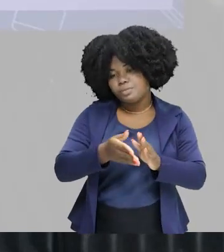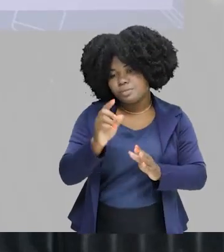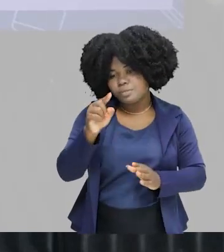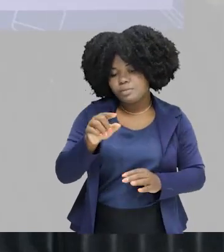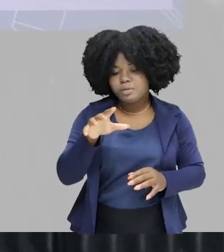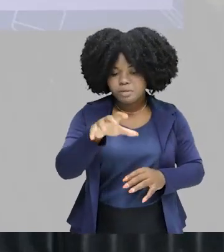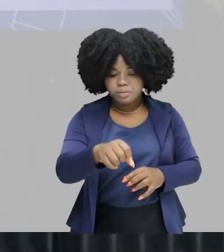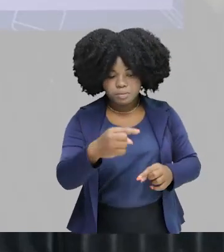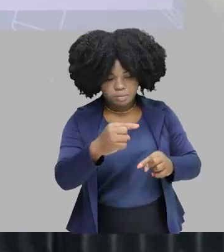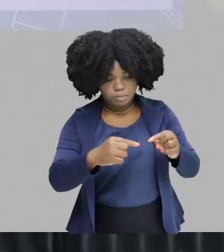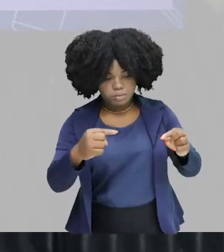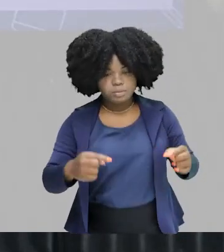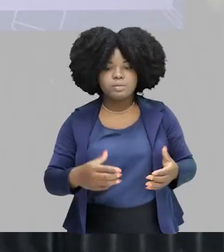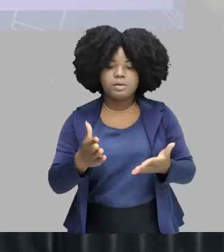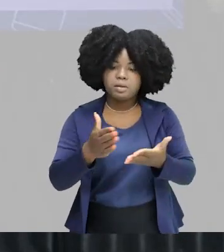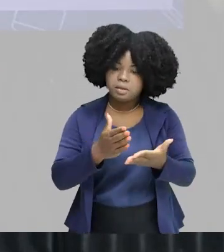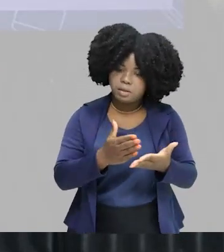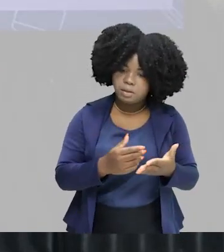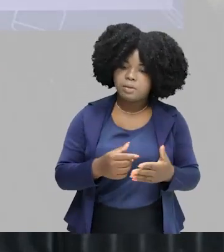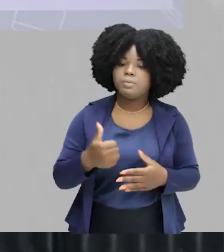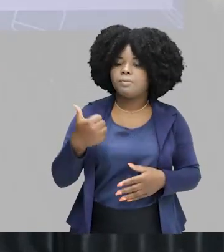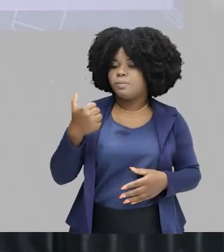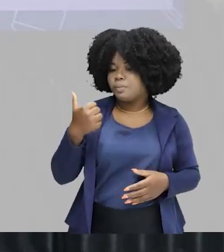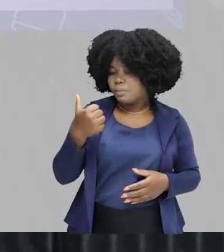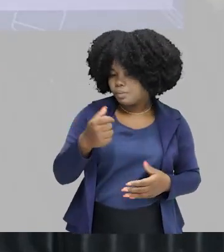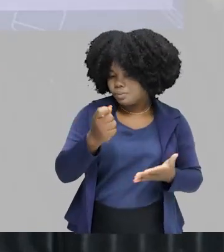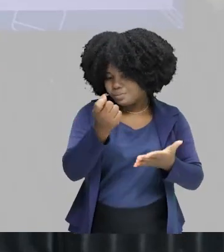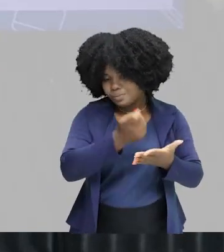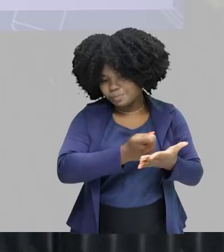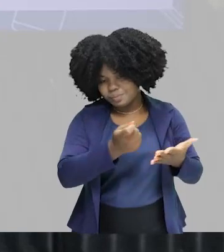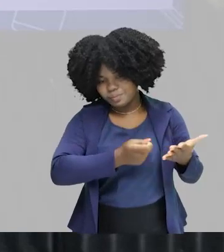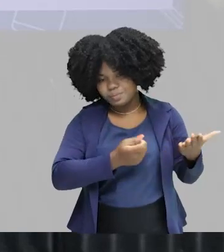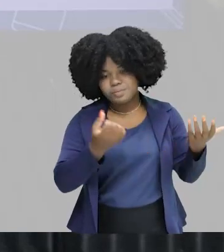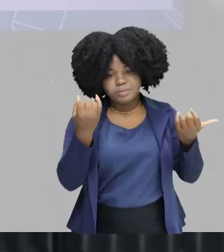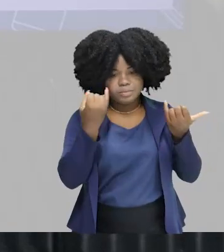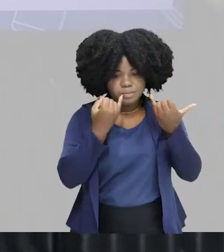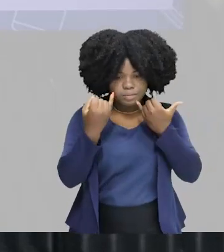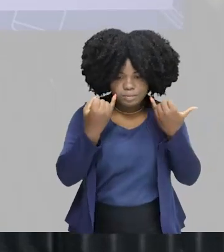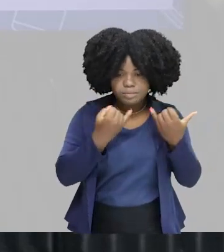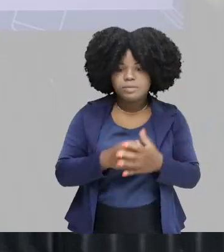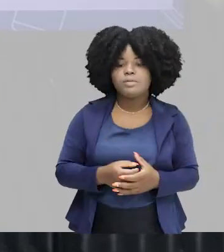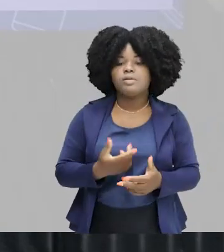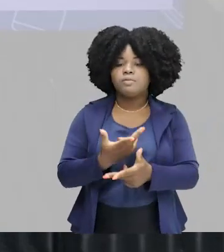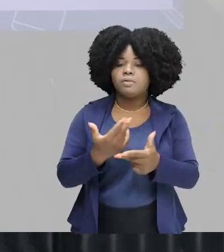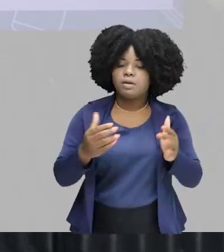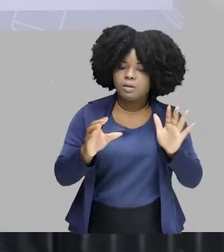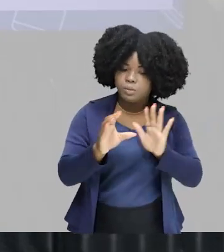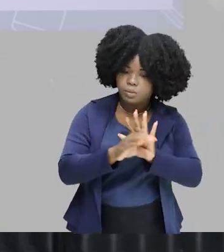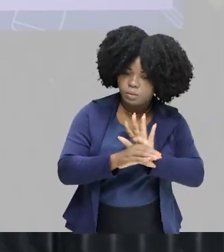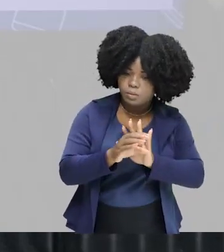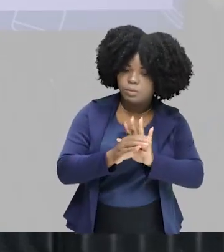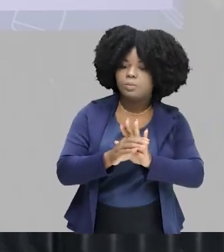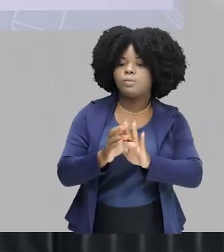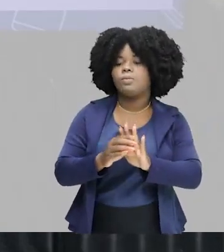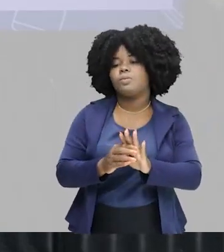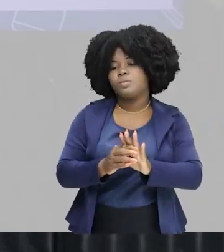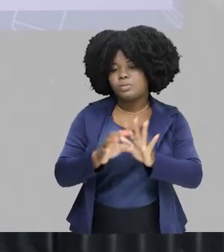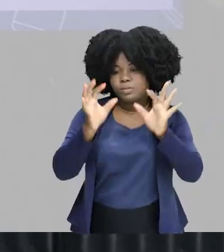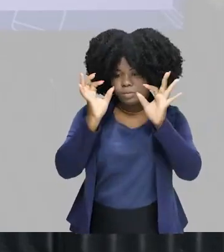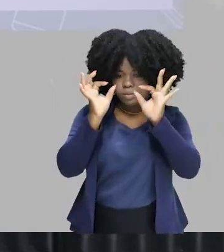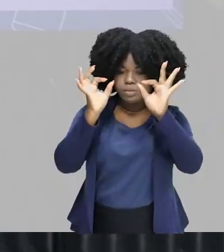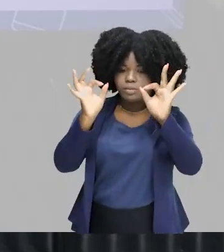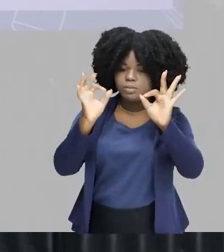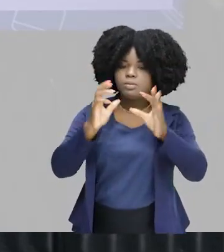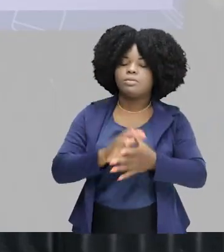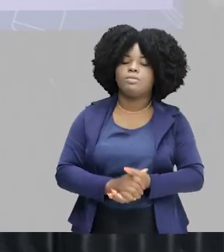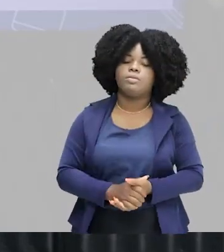pegar o teu caderno, tua caneta, para fazer as anotações, porque vem por aí muitos conceitos, tá? Então fica sempre atento aí, para a gente